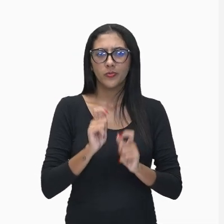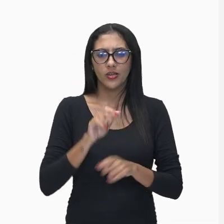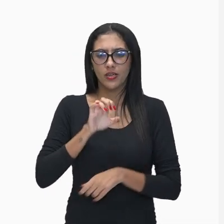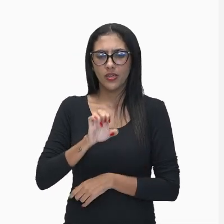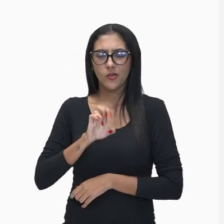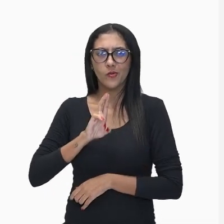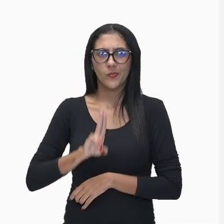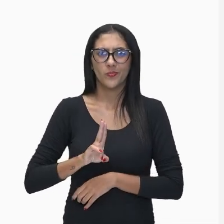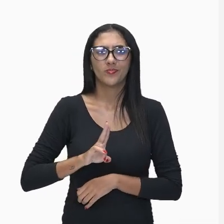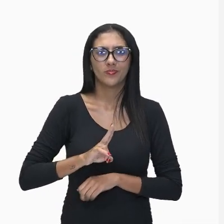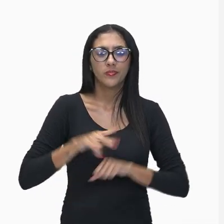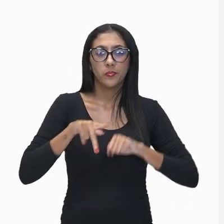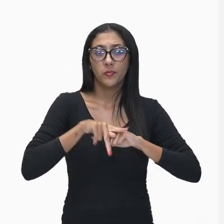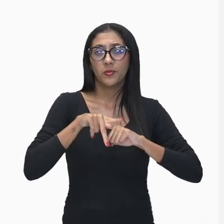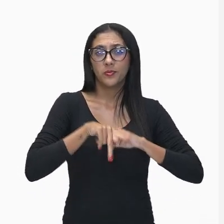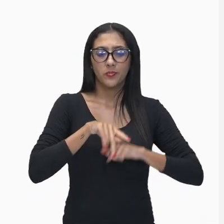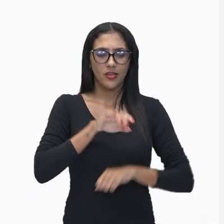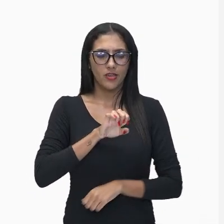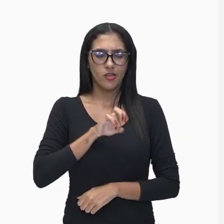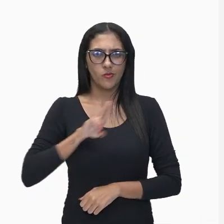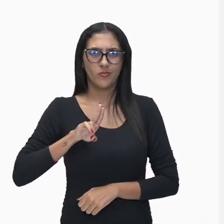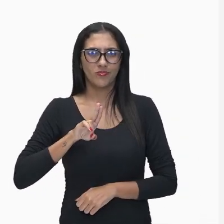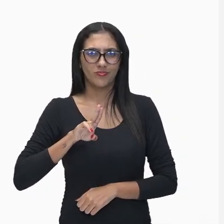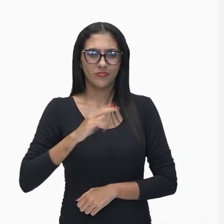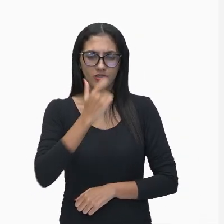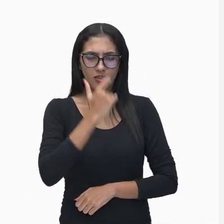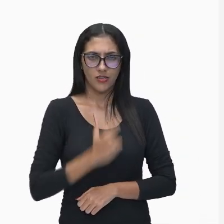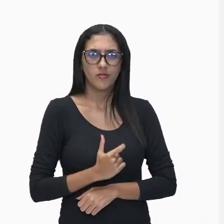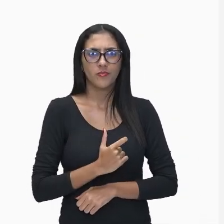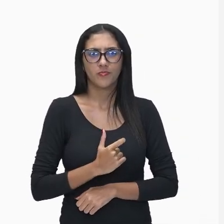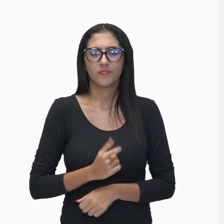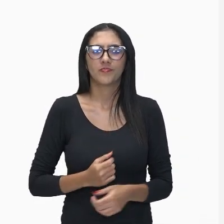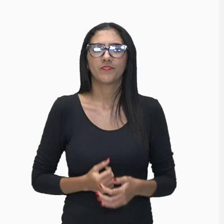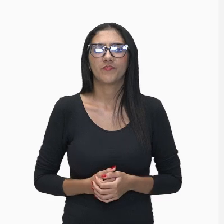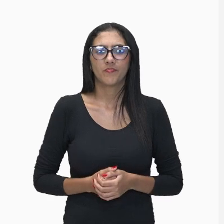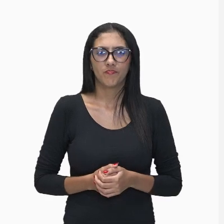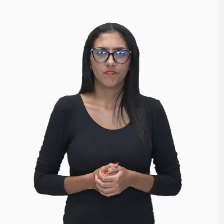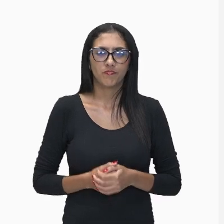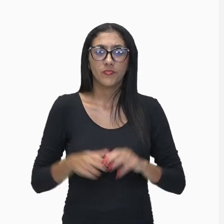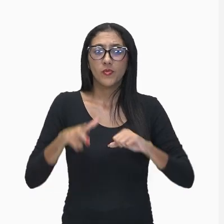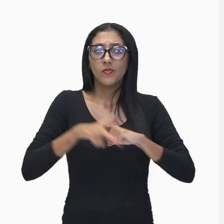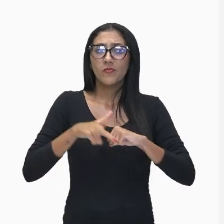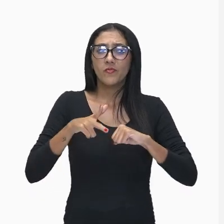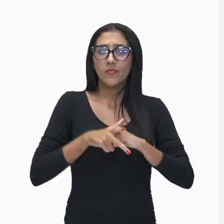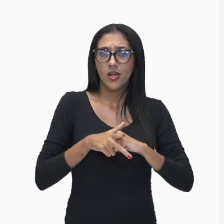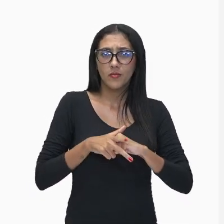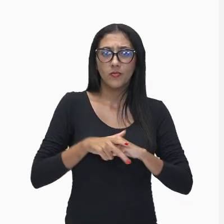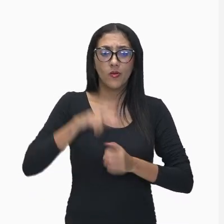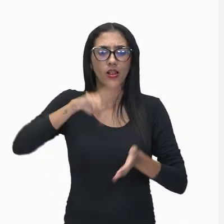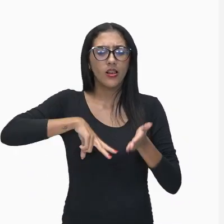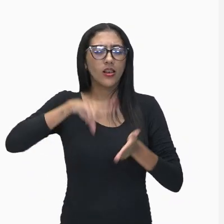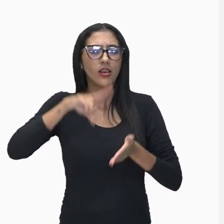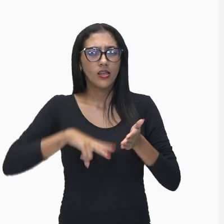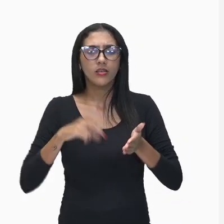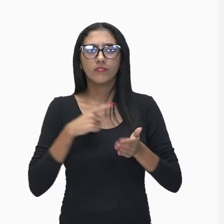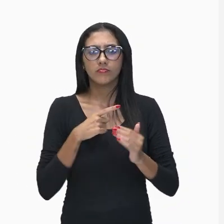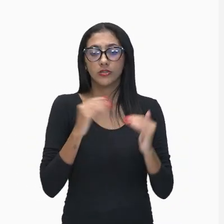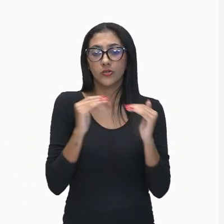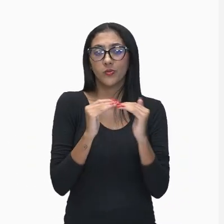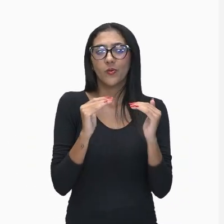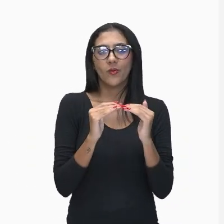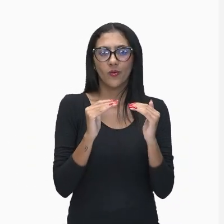pronome eu, ok? E o verbo ler está concordando com esse sujeito